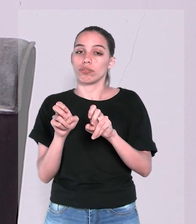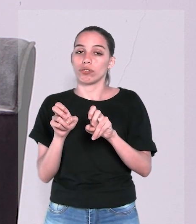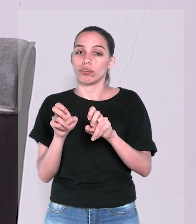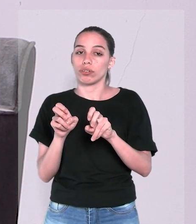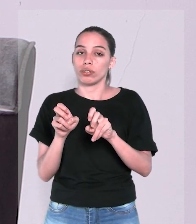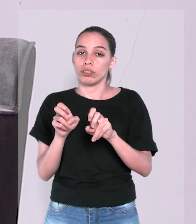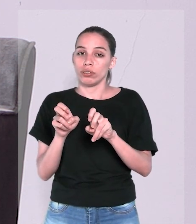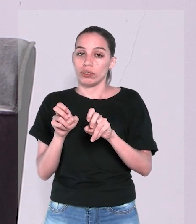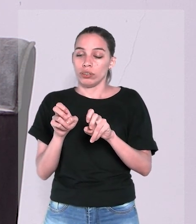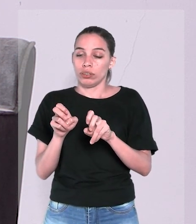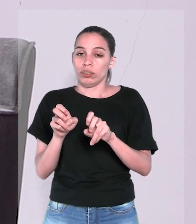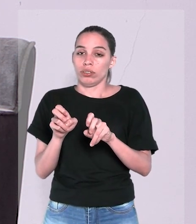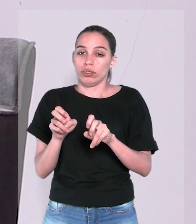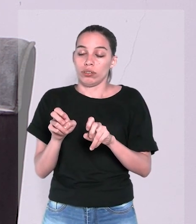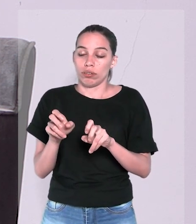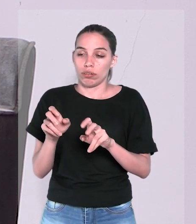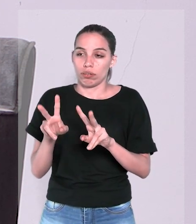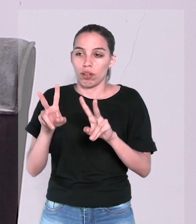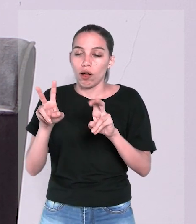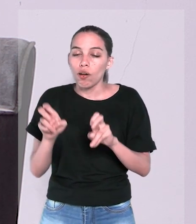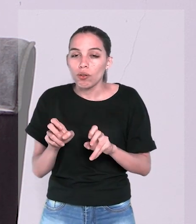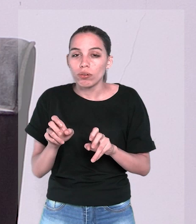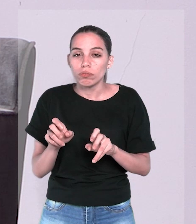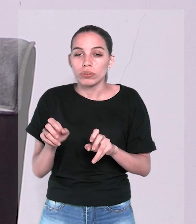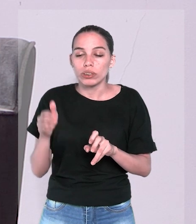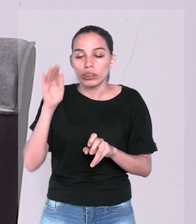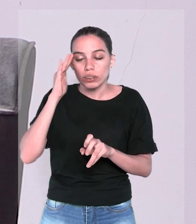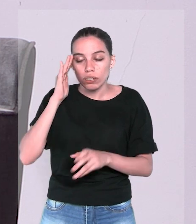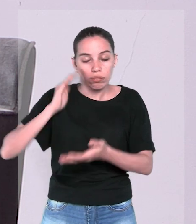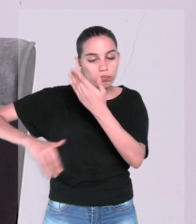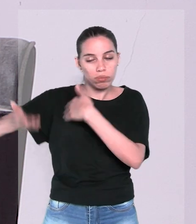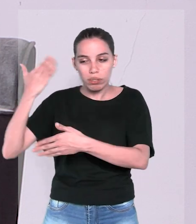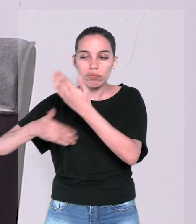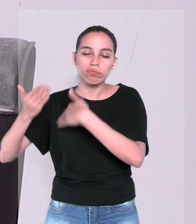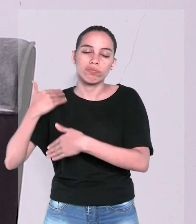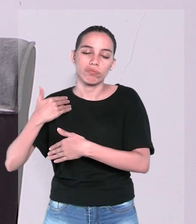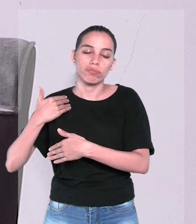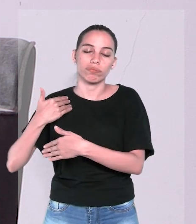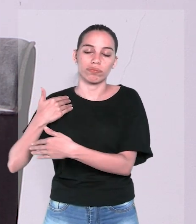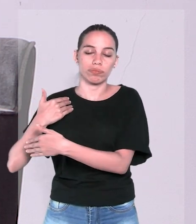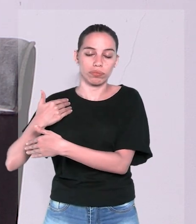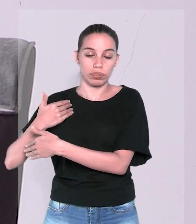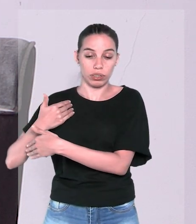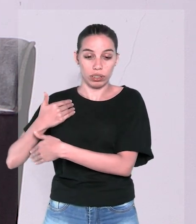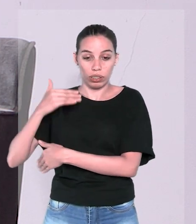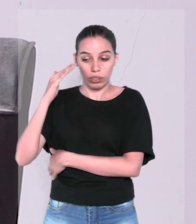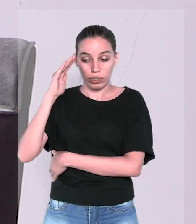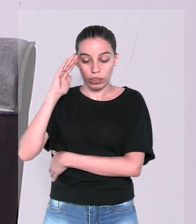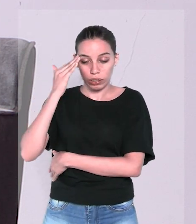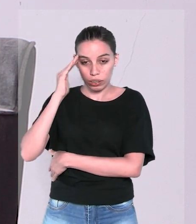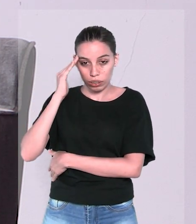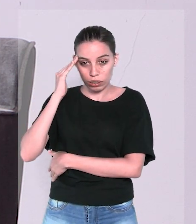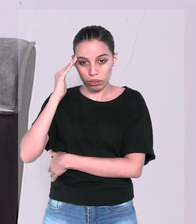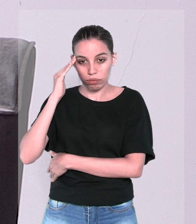enquanto povo, matriz identitária mesmo, portanto, contar a história a partir da nossa noção de matriz, a história